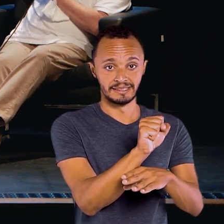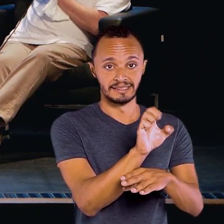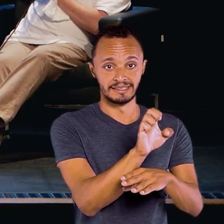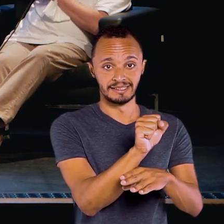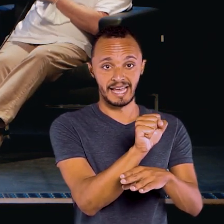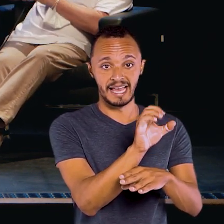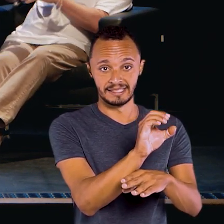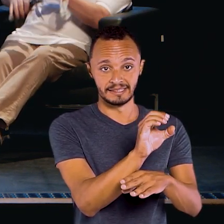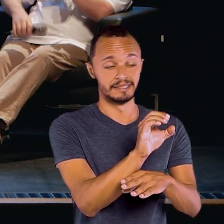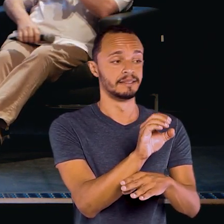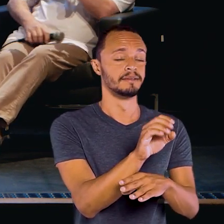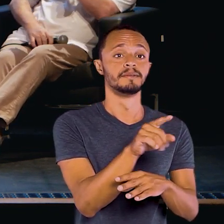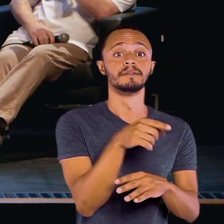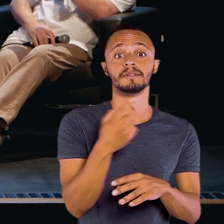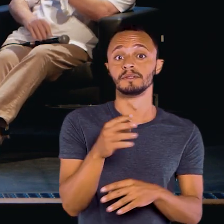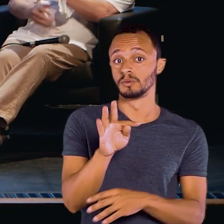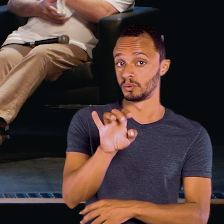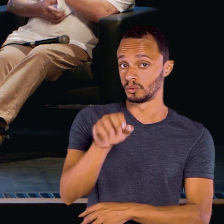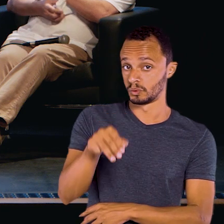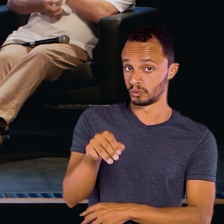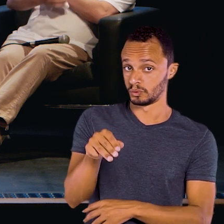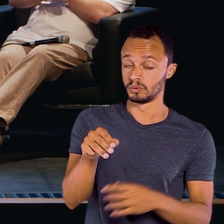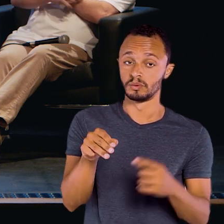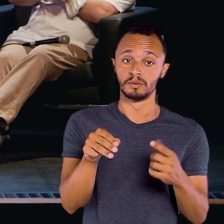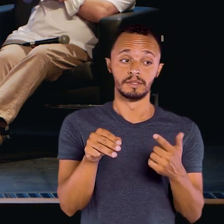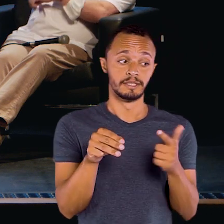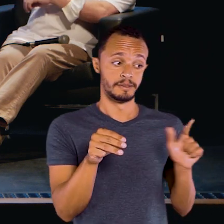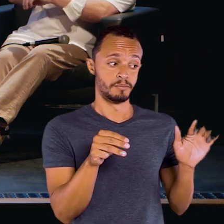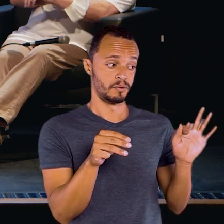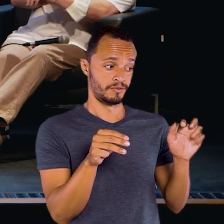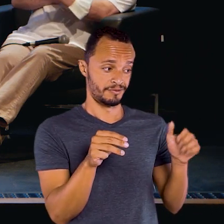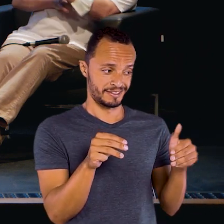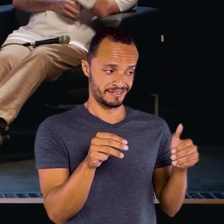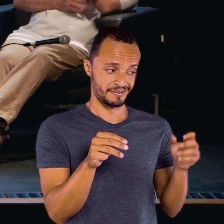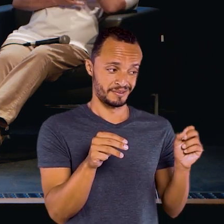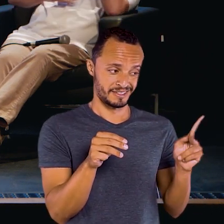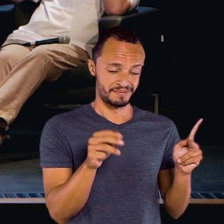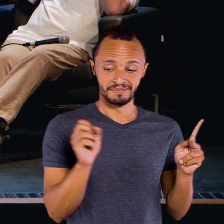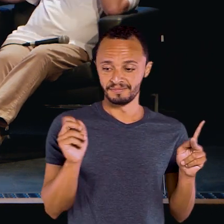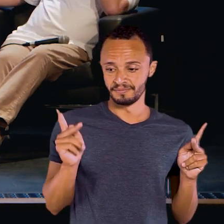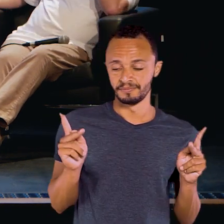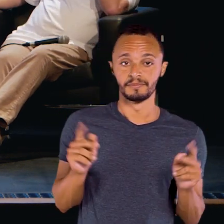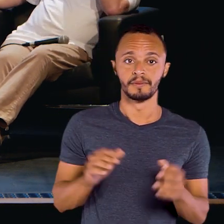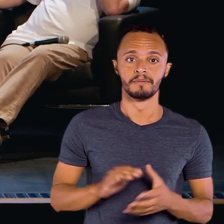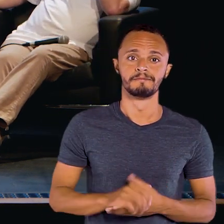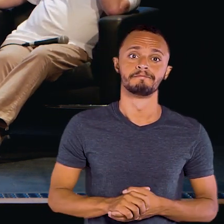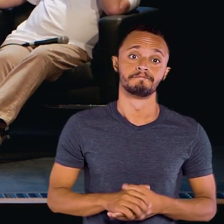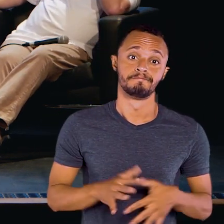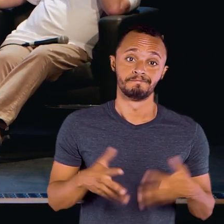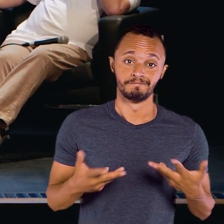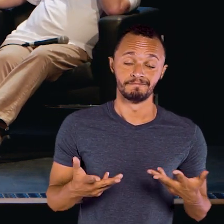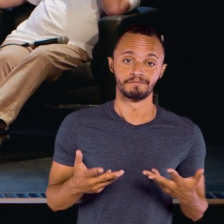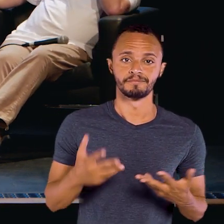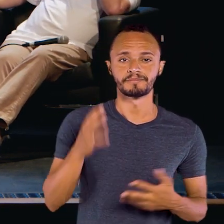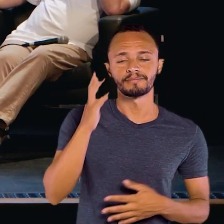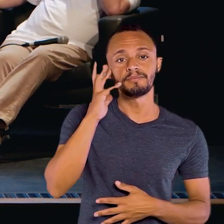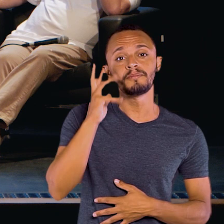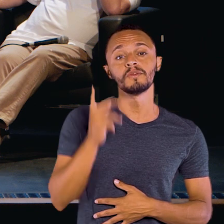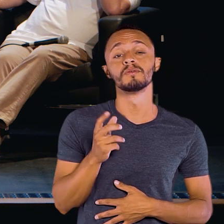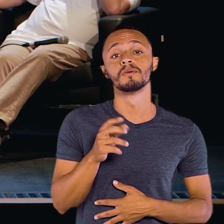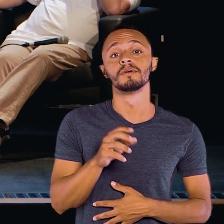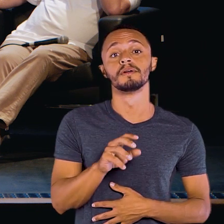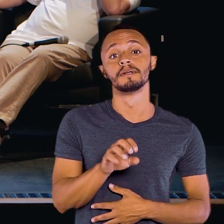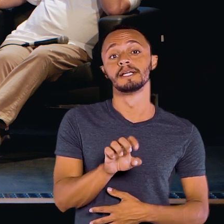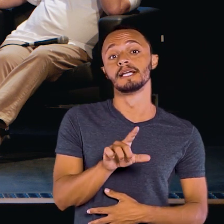Tom e depois para a Eliane. Bom, acho que a Eliana, mais uma vez, deu o recado.